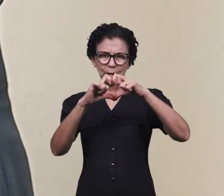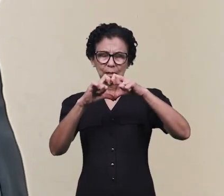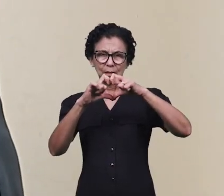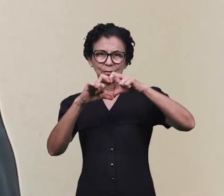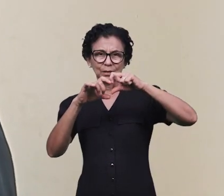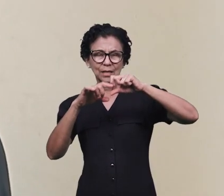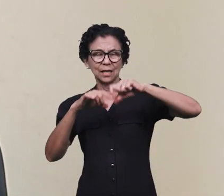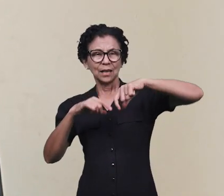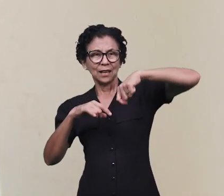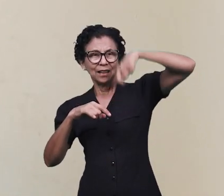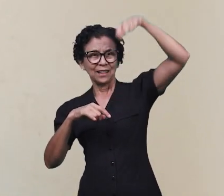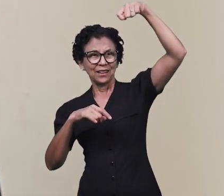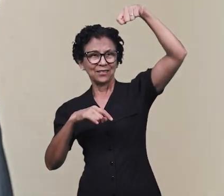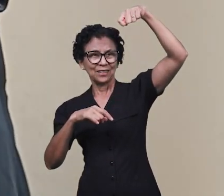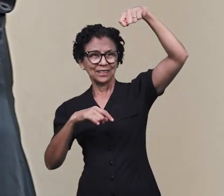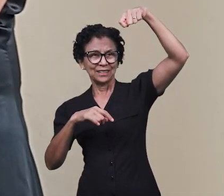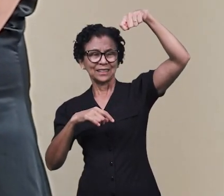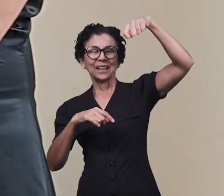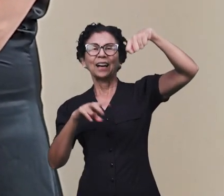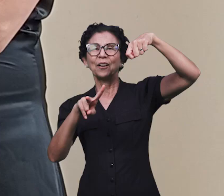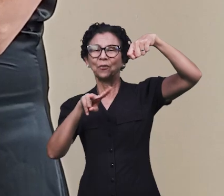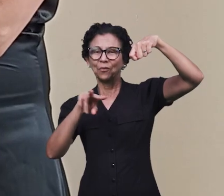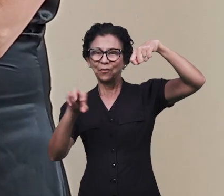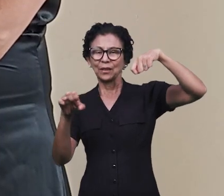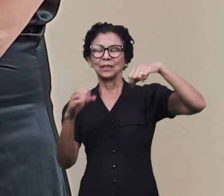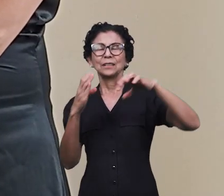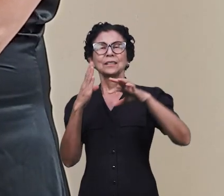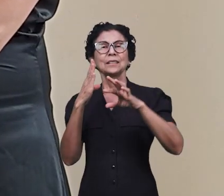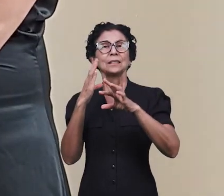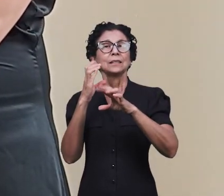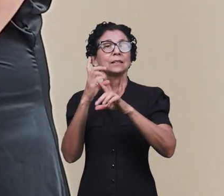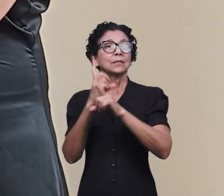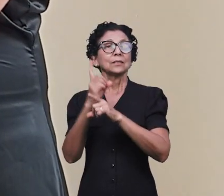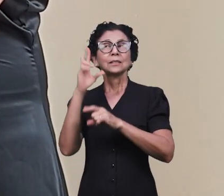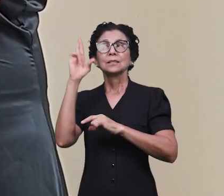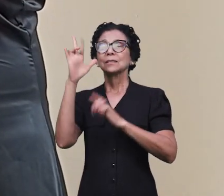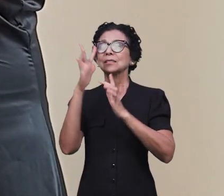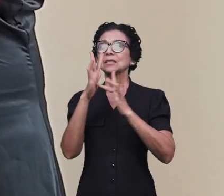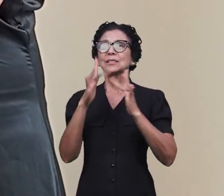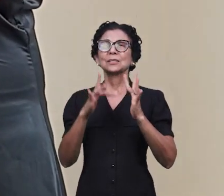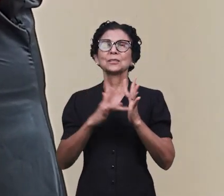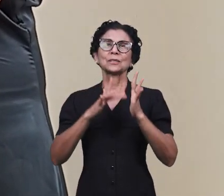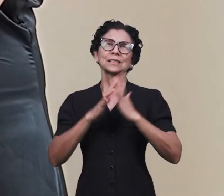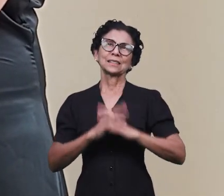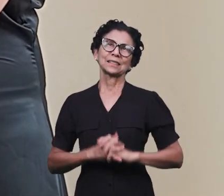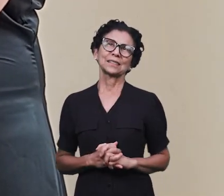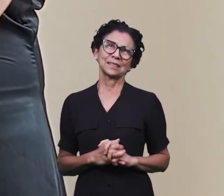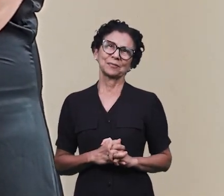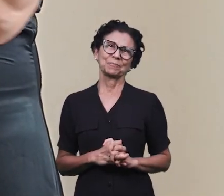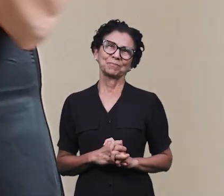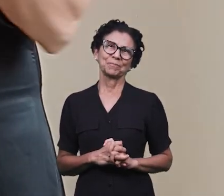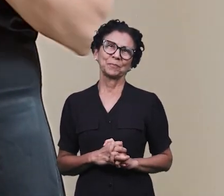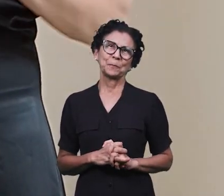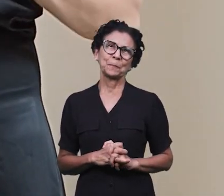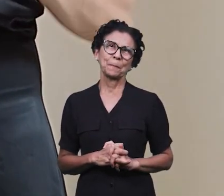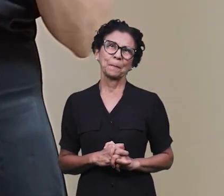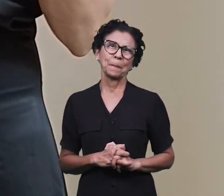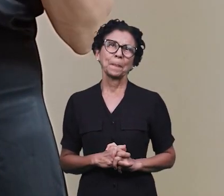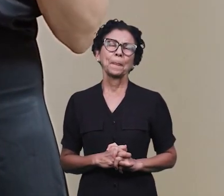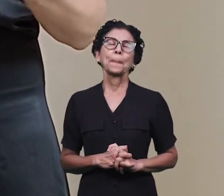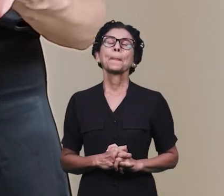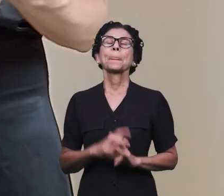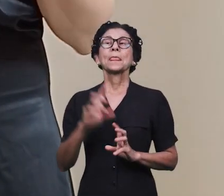ainda. Nós podemos pegar foto dos pequenos e colocar aqui. Tudo isso aqui são recursos que nós